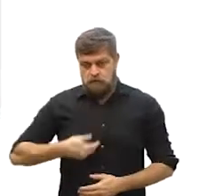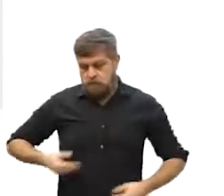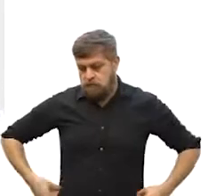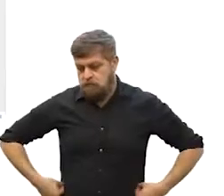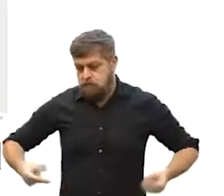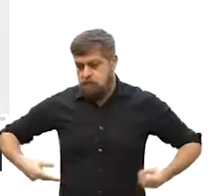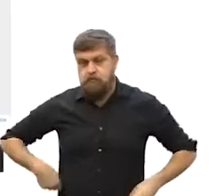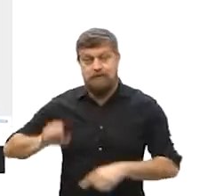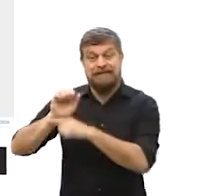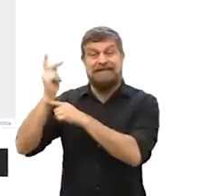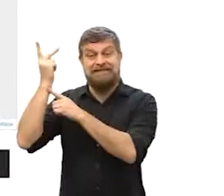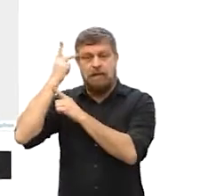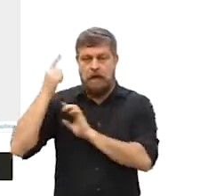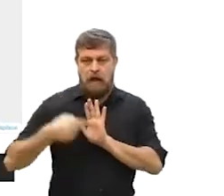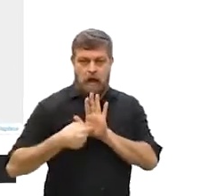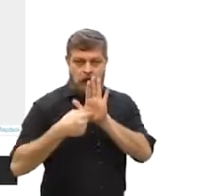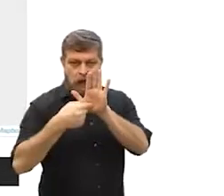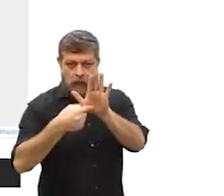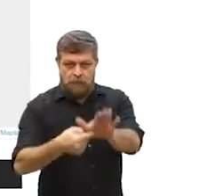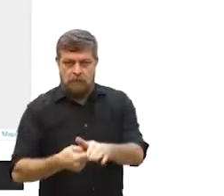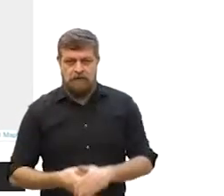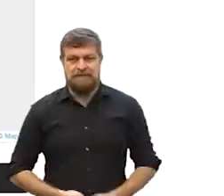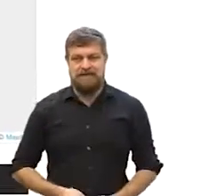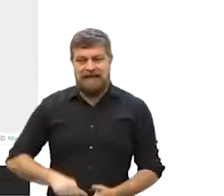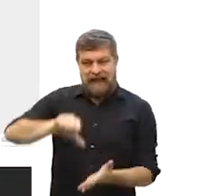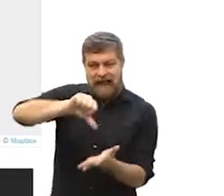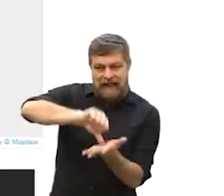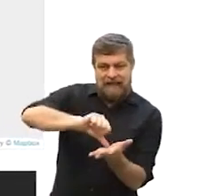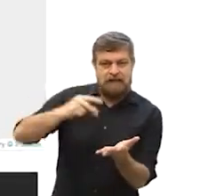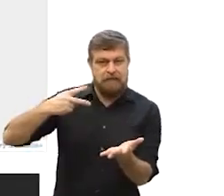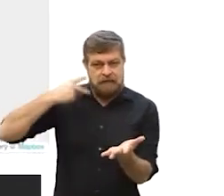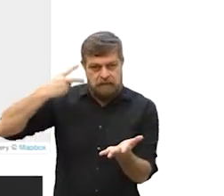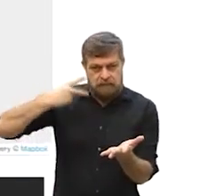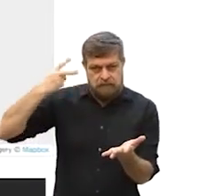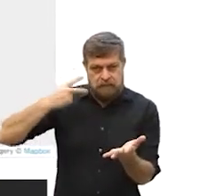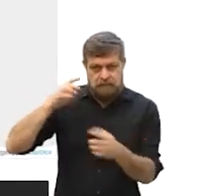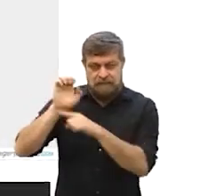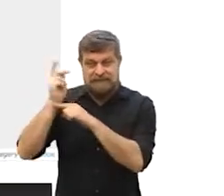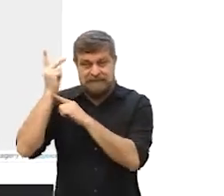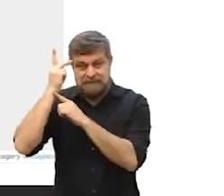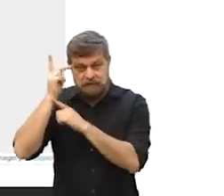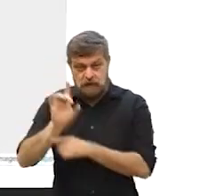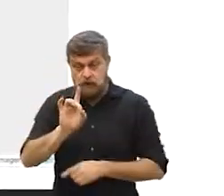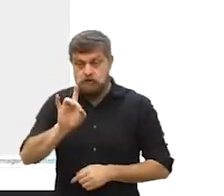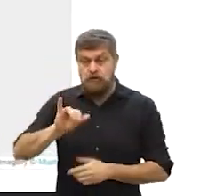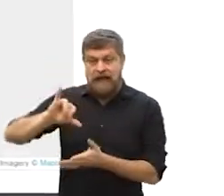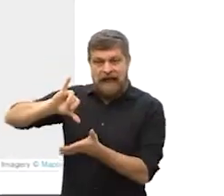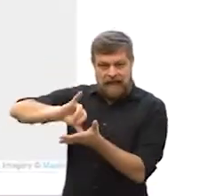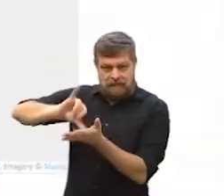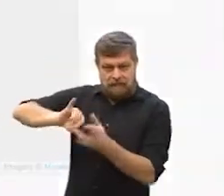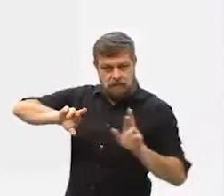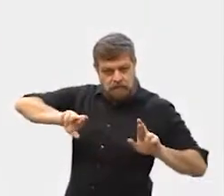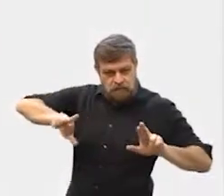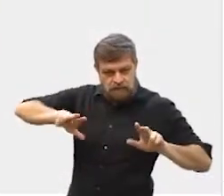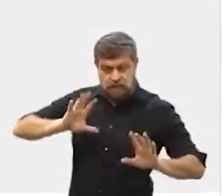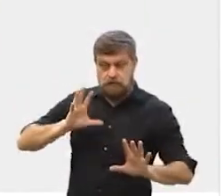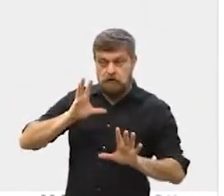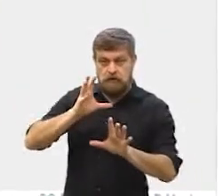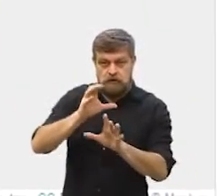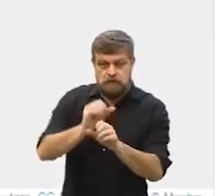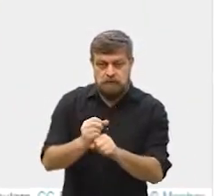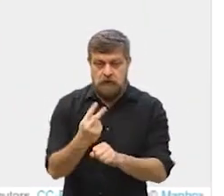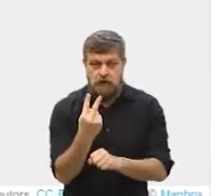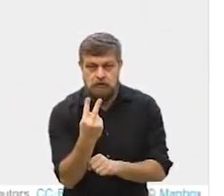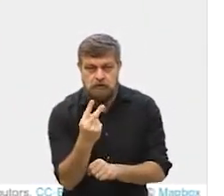Paulo aponta que o custo das câmaras municipais de todos os municípios Paulistas exceto da capital foi de cerca de